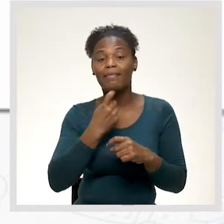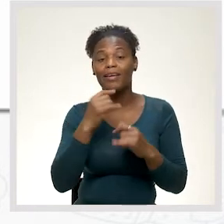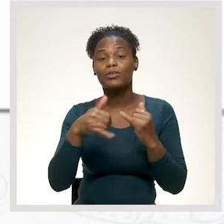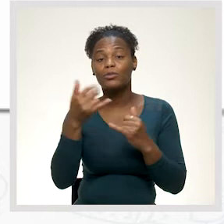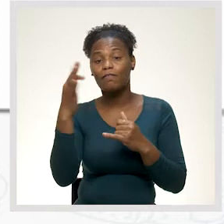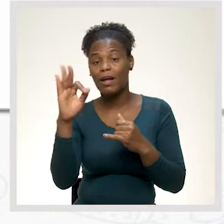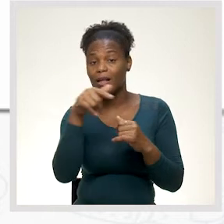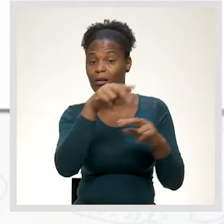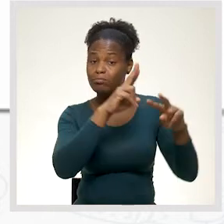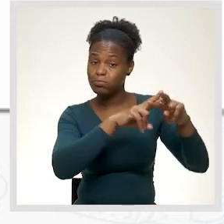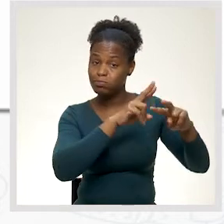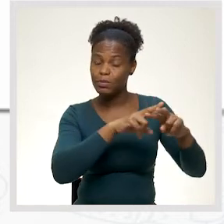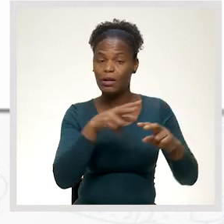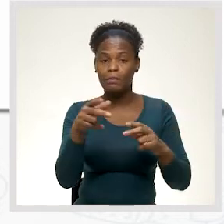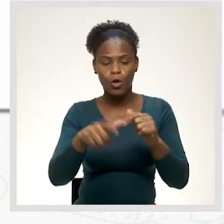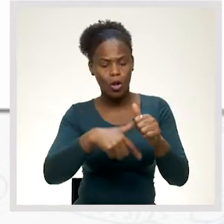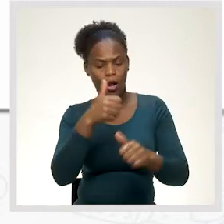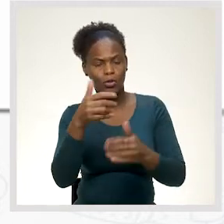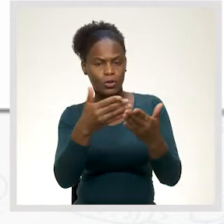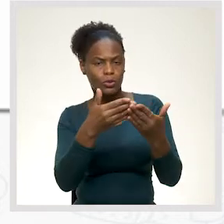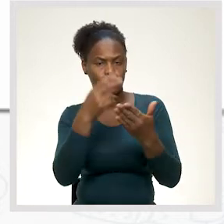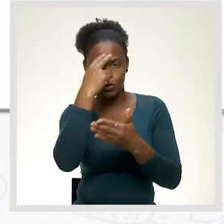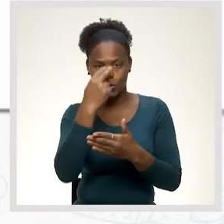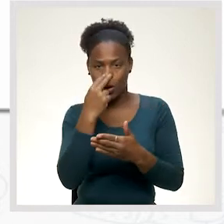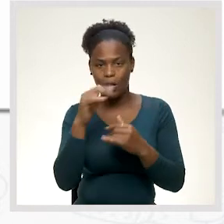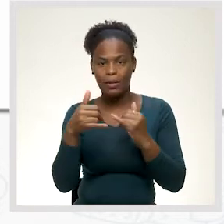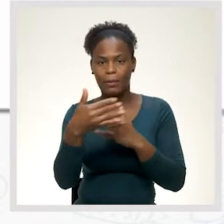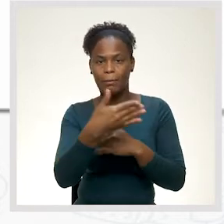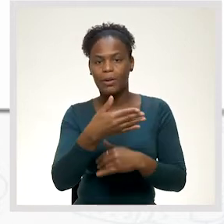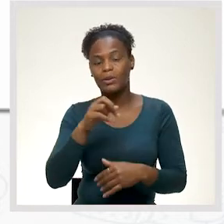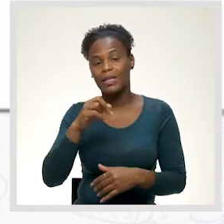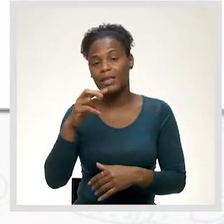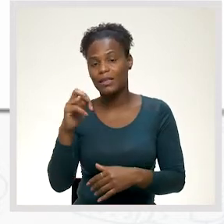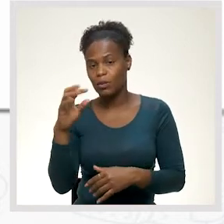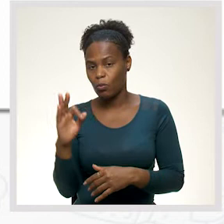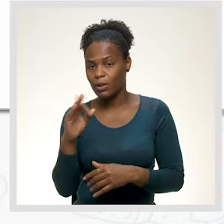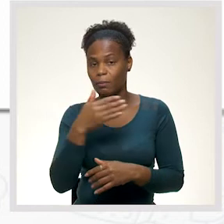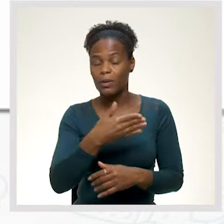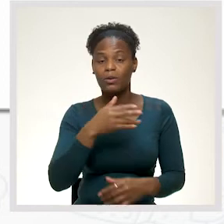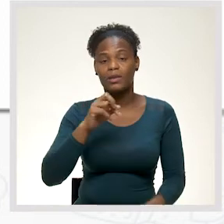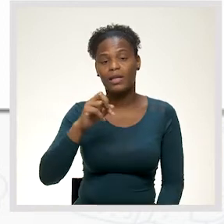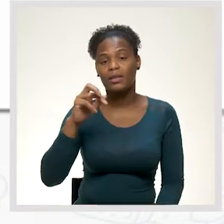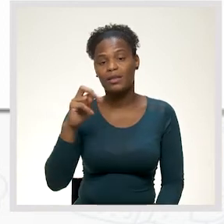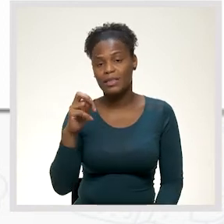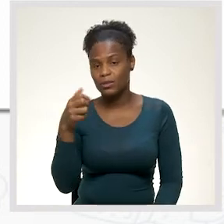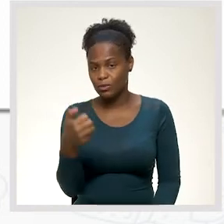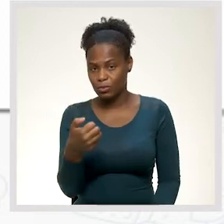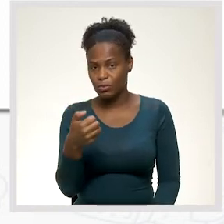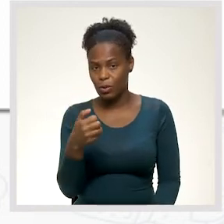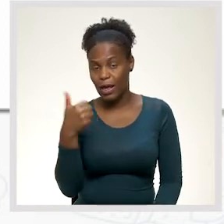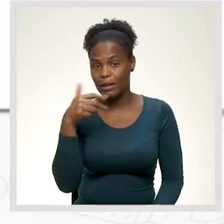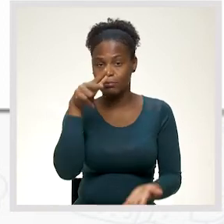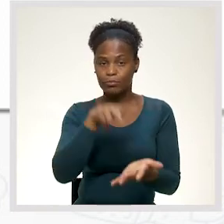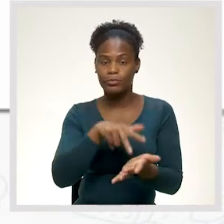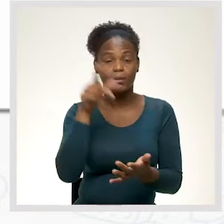exílio, aperfeiçoou o estudo da história. Entre 1834 e 1835,